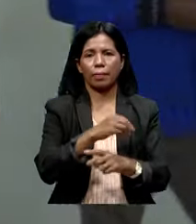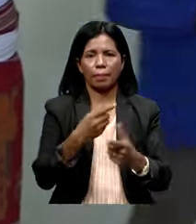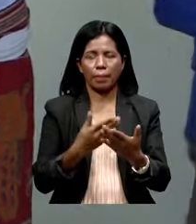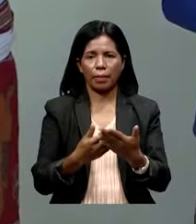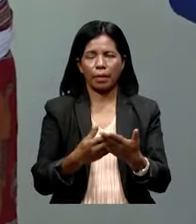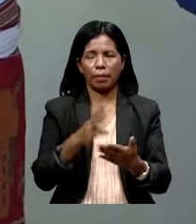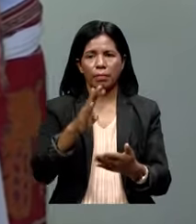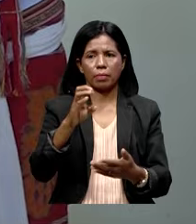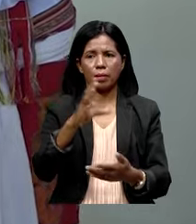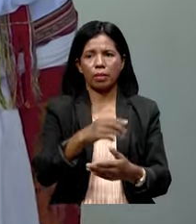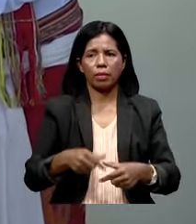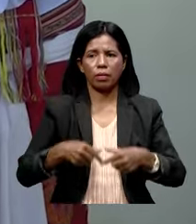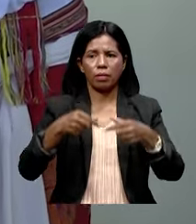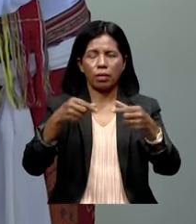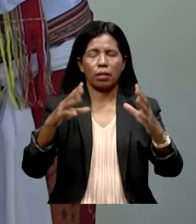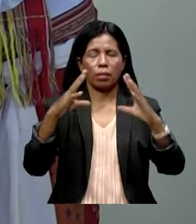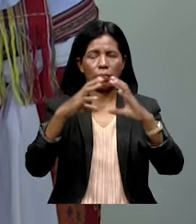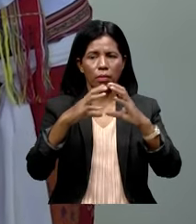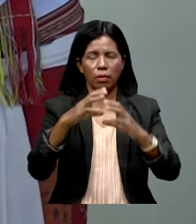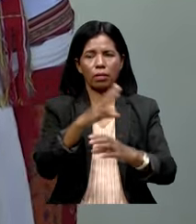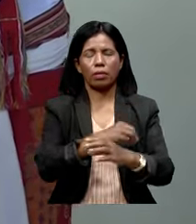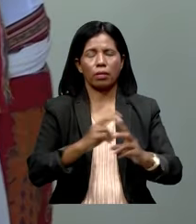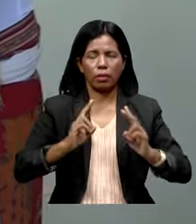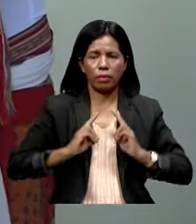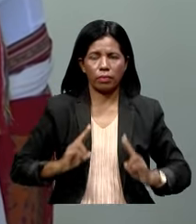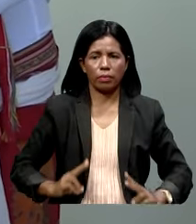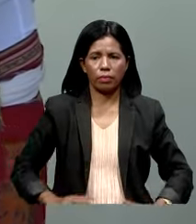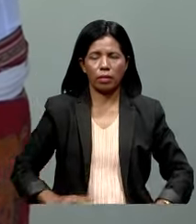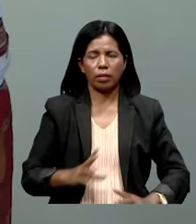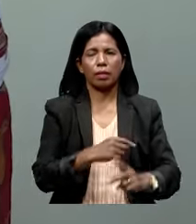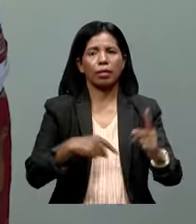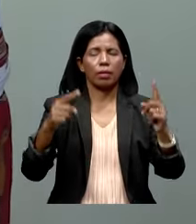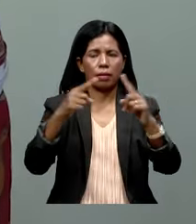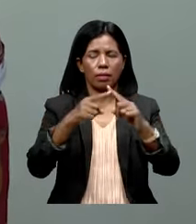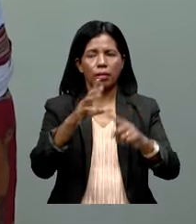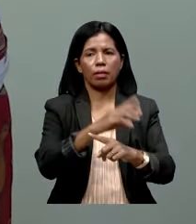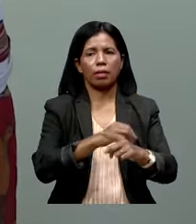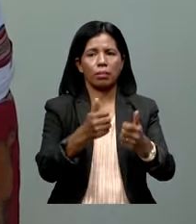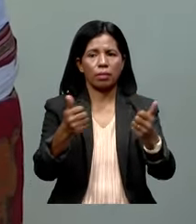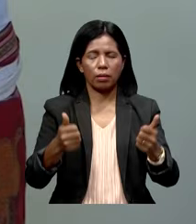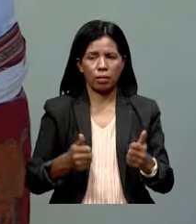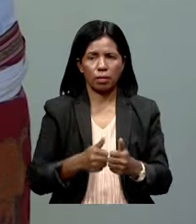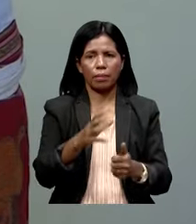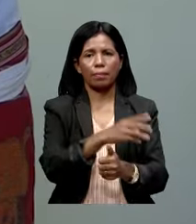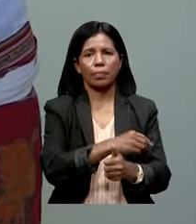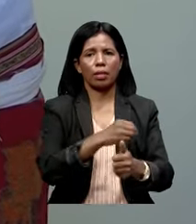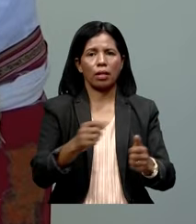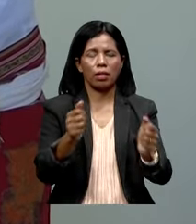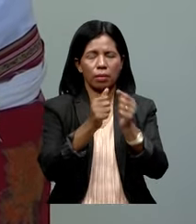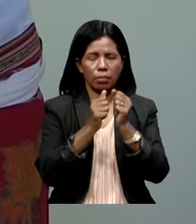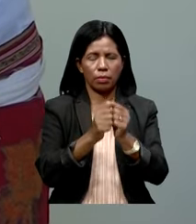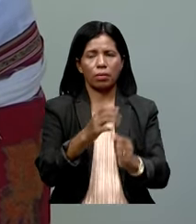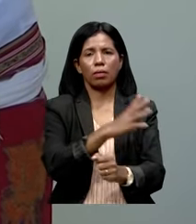Flávio Brandão entregamos bola no farda joga bola nian ba administrador posto administrativo Watu Kerbau nebe acompanha